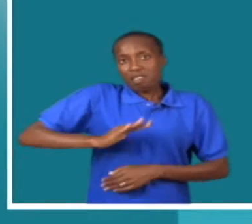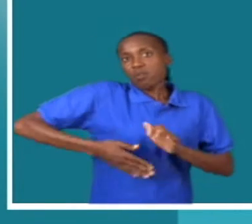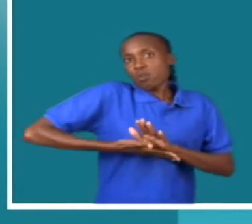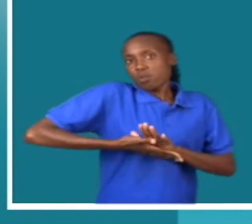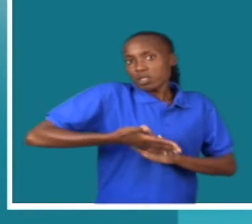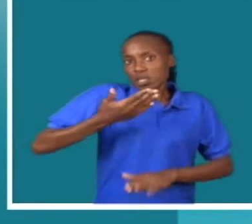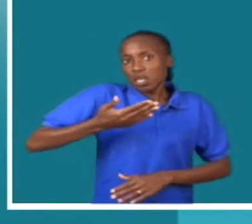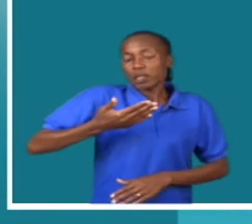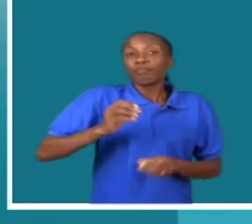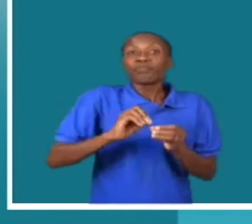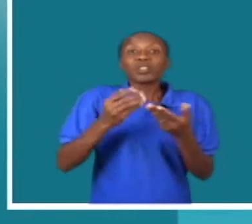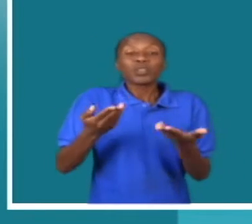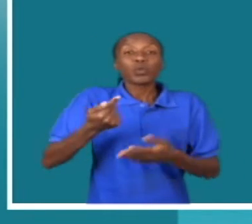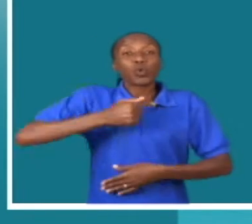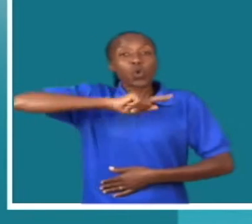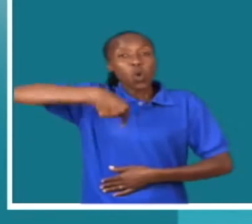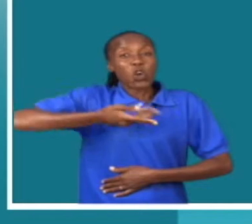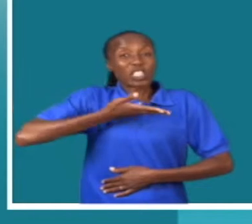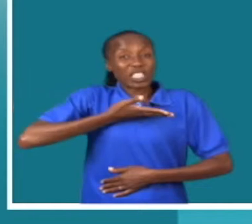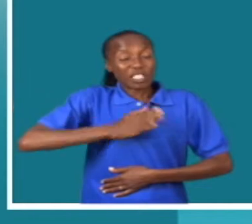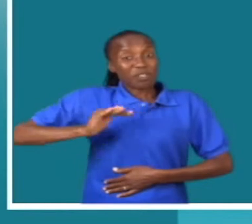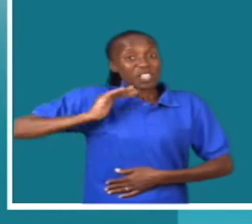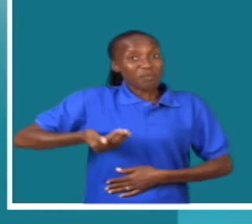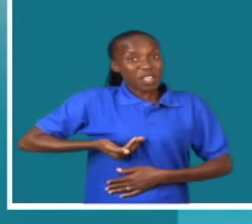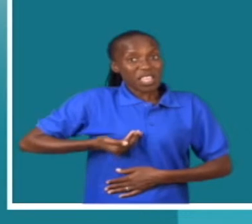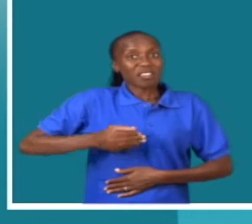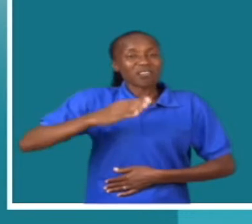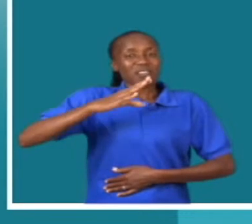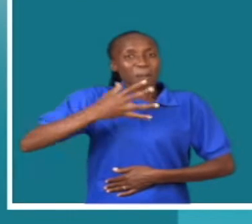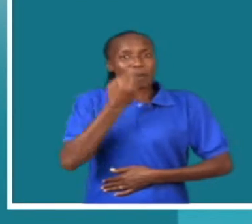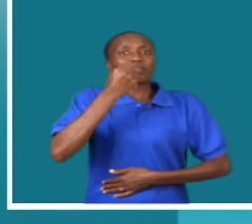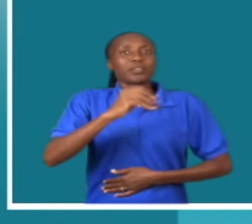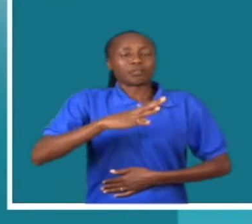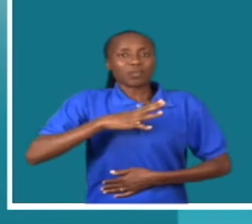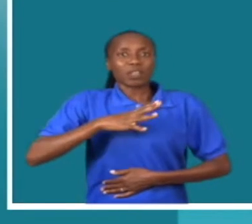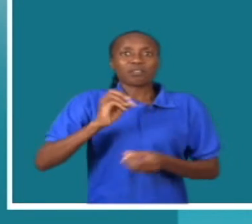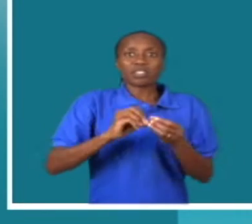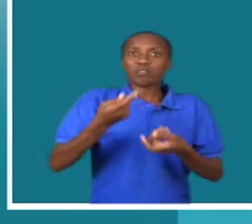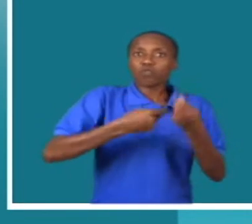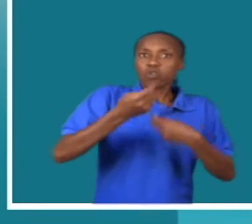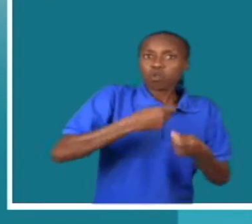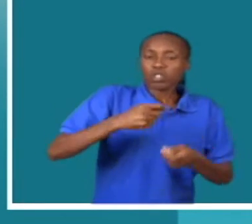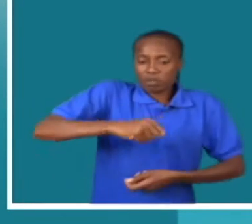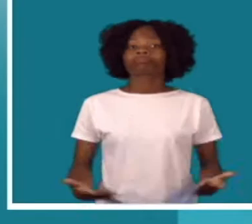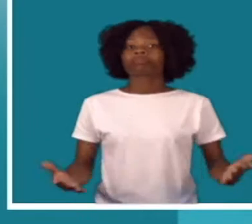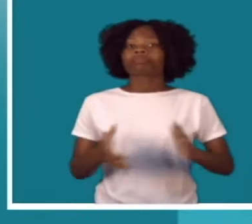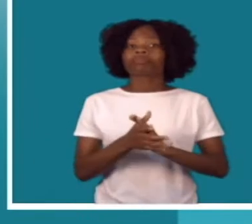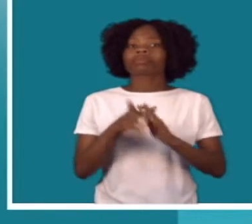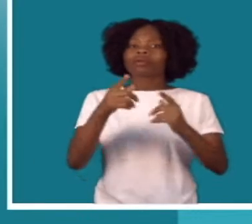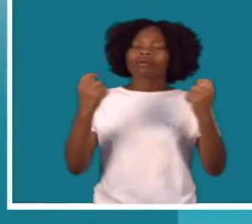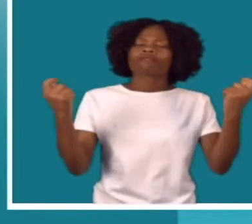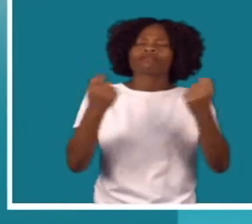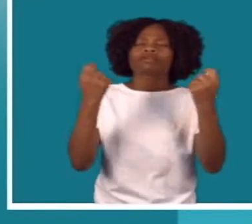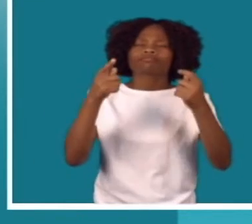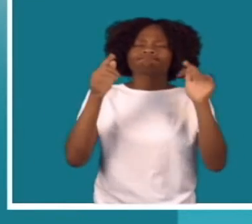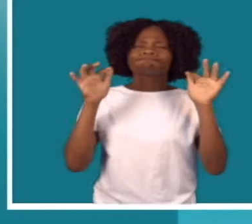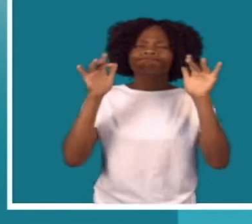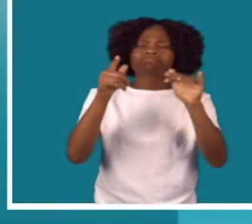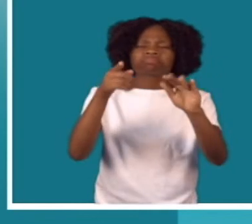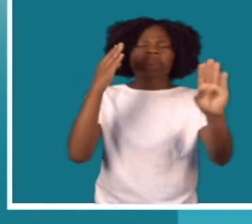Porque o que nós queremos é que as mulheres tenham iniciativa de negócios para o seu próprio sustento. O objetivo do